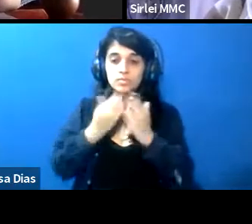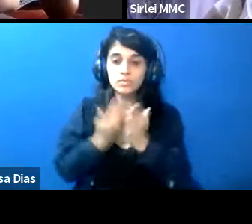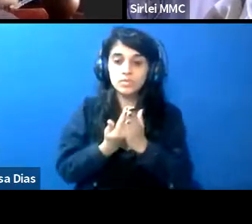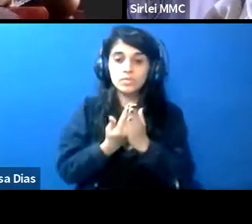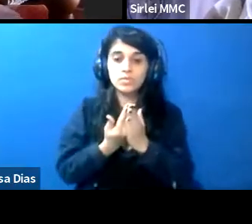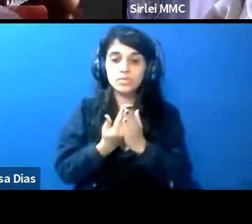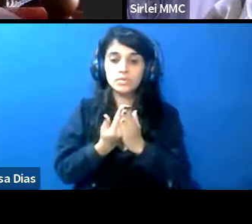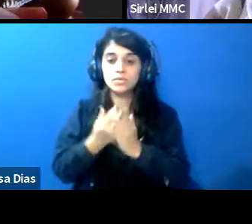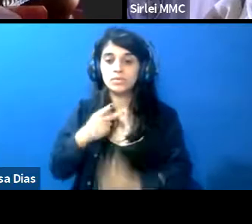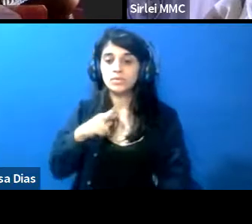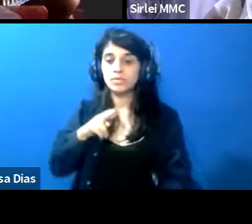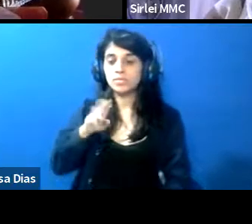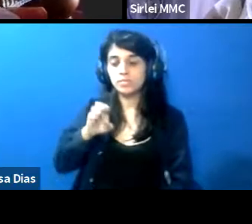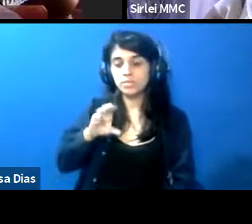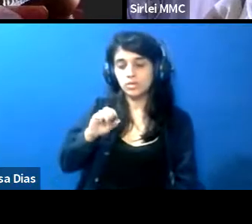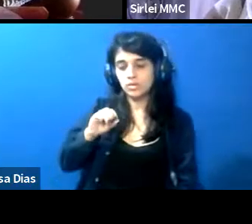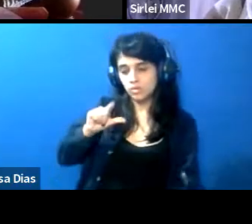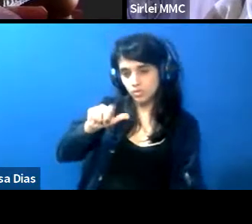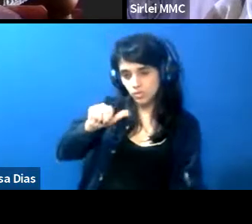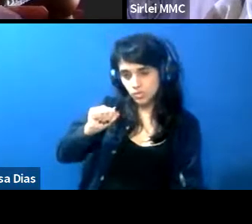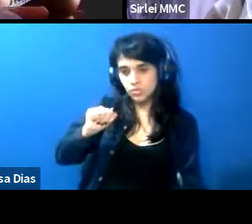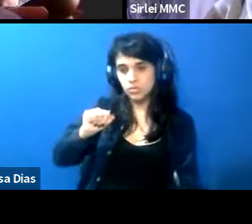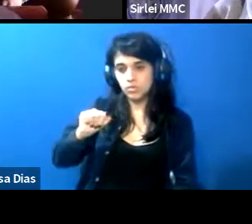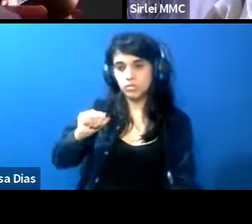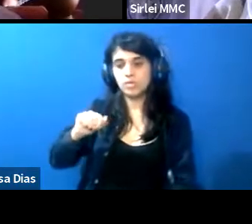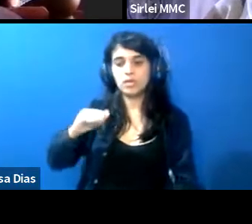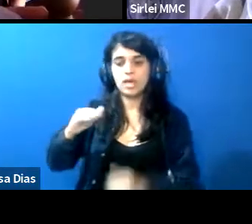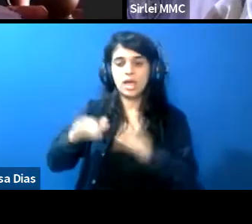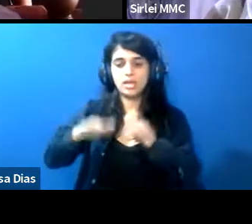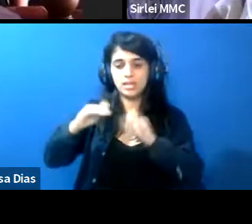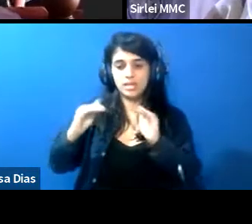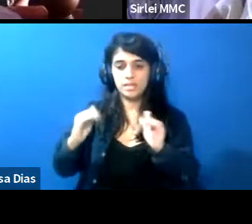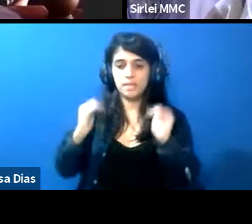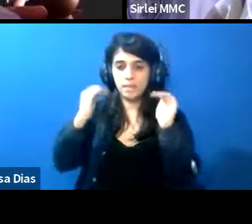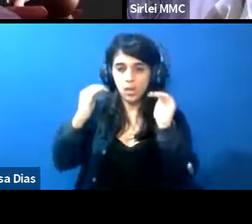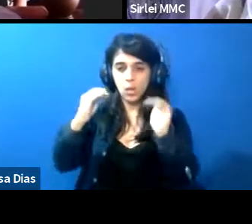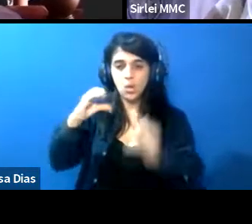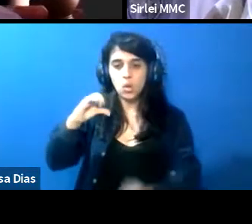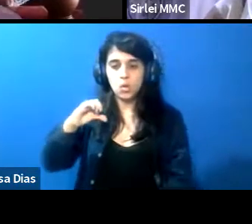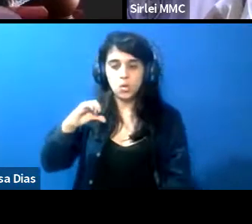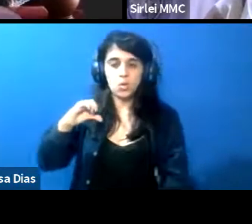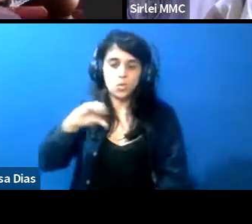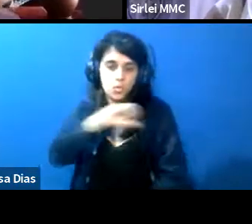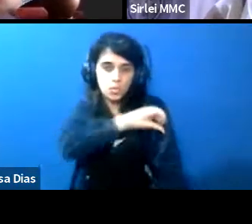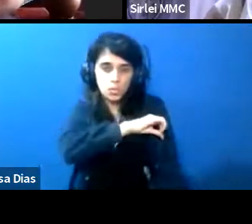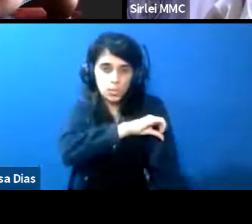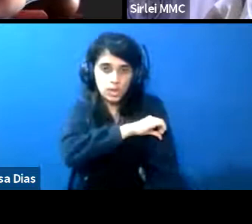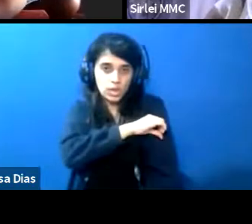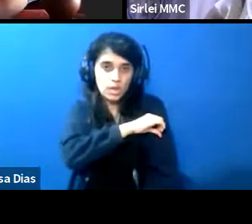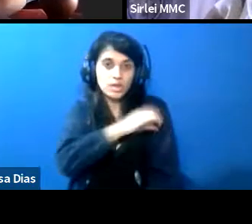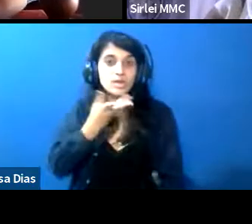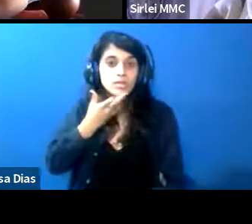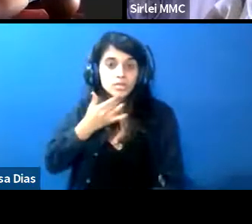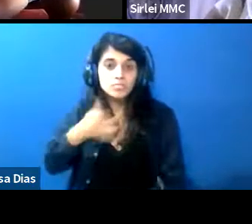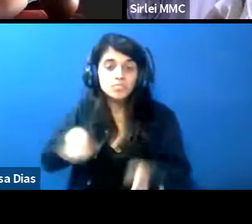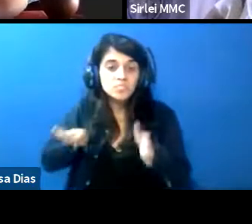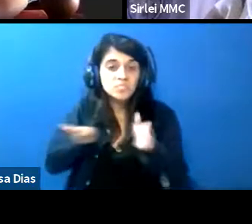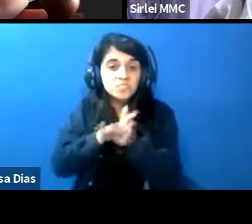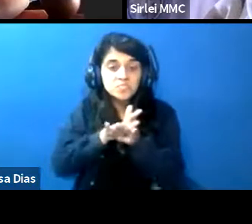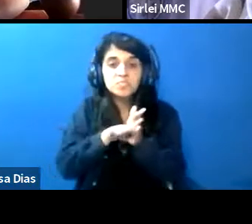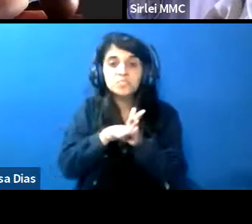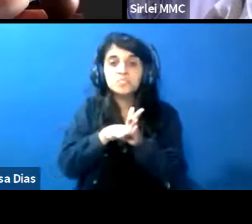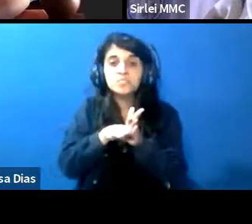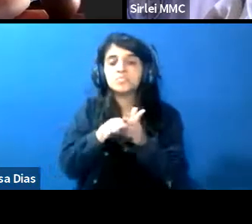pré-escola até os maiores, de 9º ano e tal. Então, as crianças chegam até ali e ficam muito à vontade, se